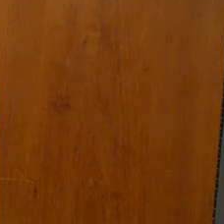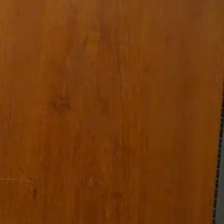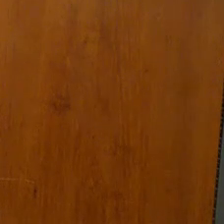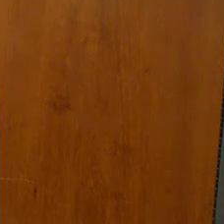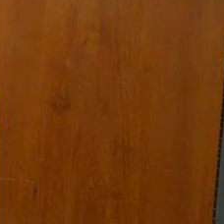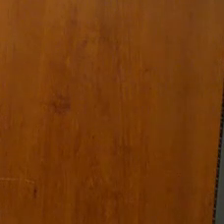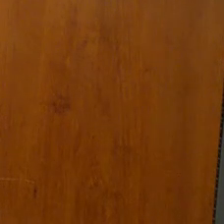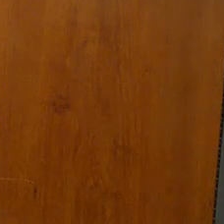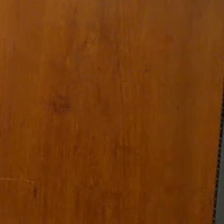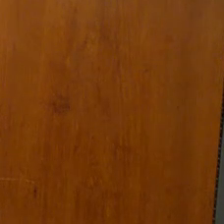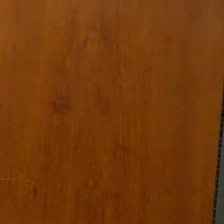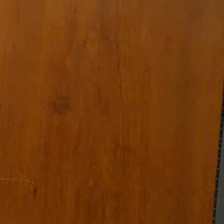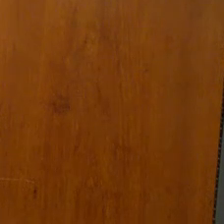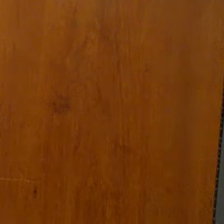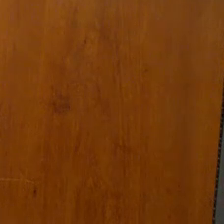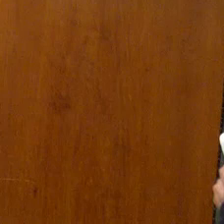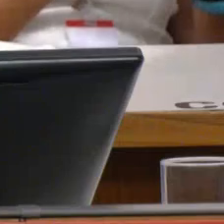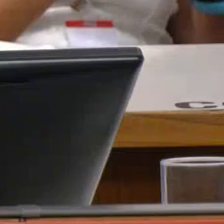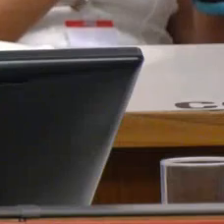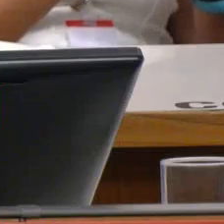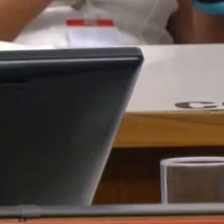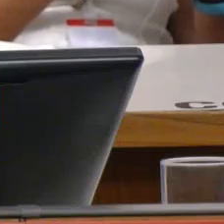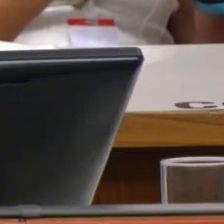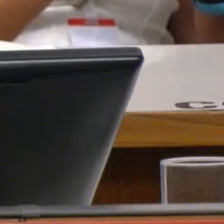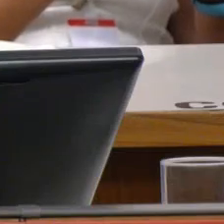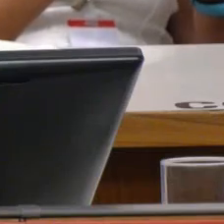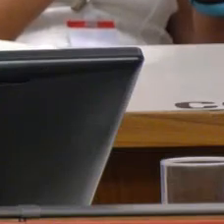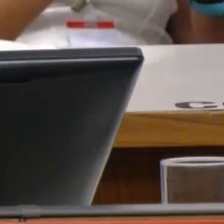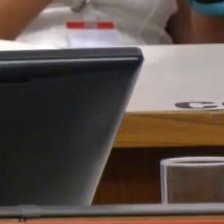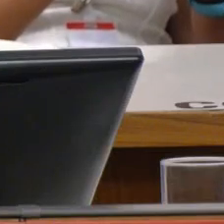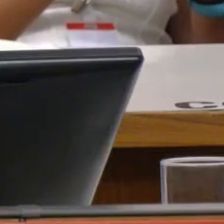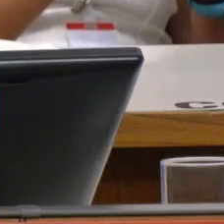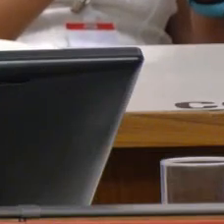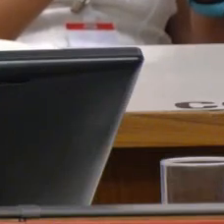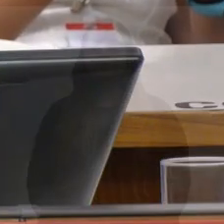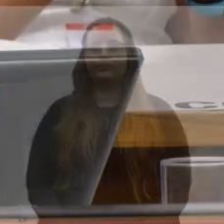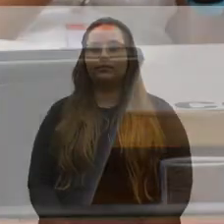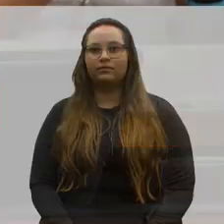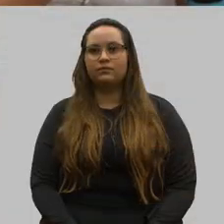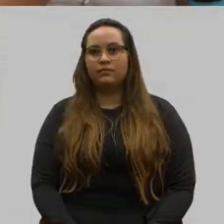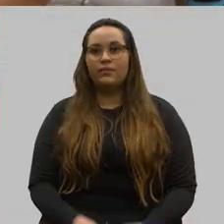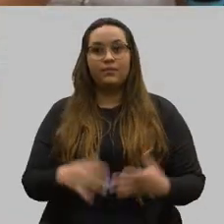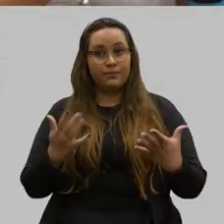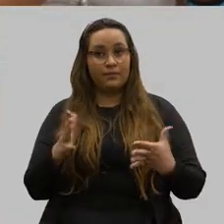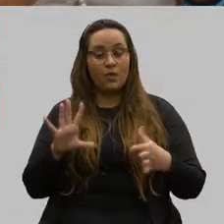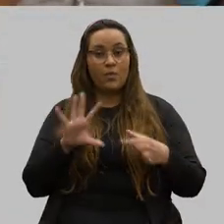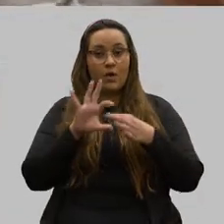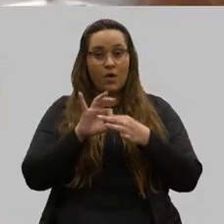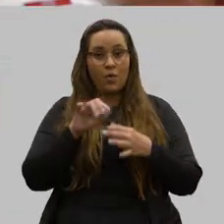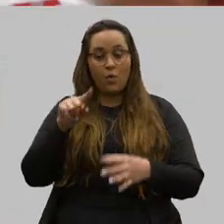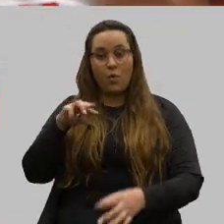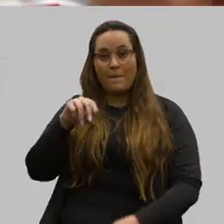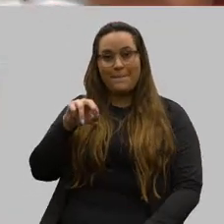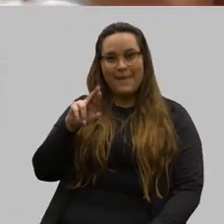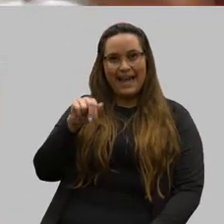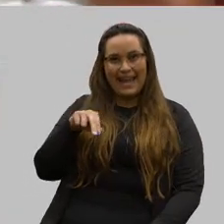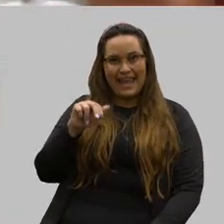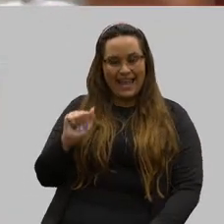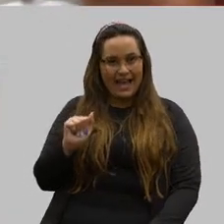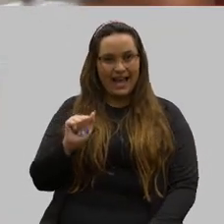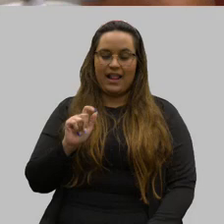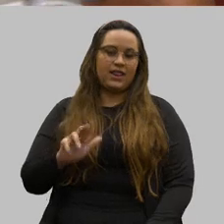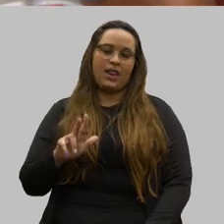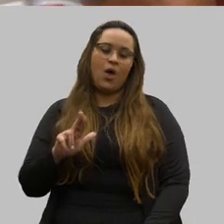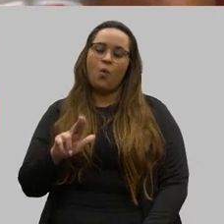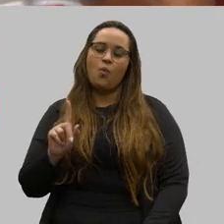governo do estado o acordo de Mariana não vem do tesouro do Estado Assim como as